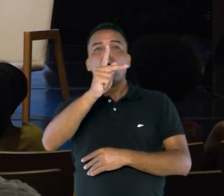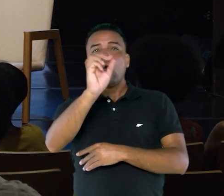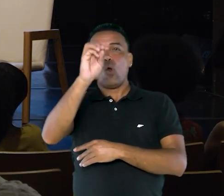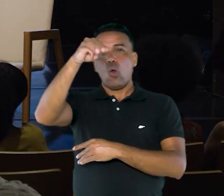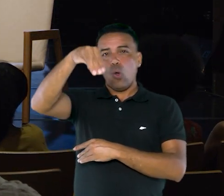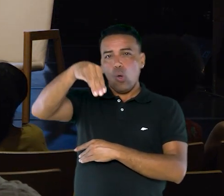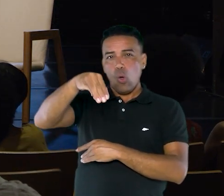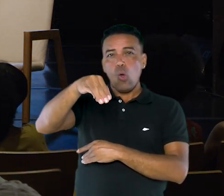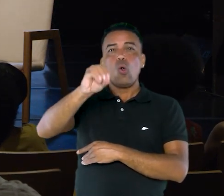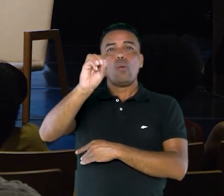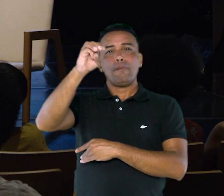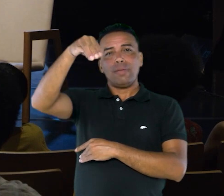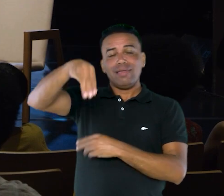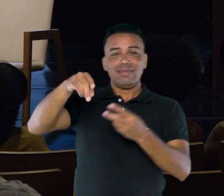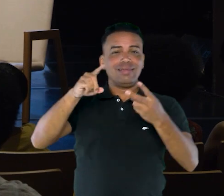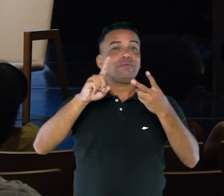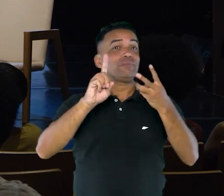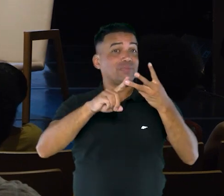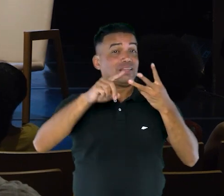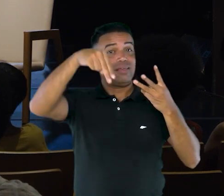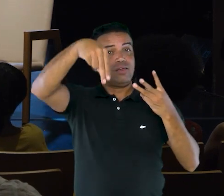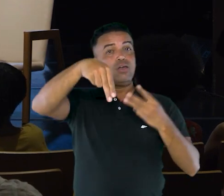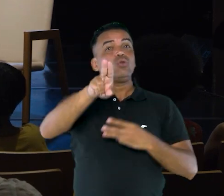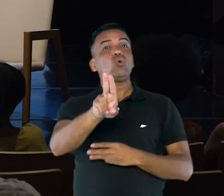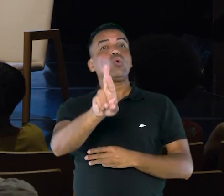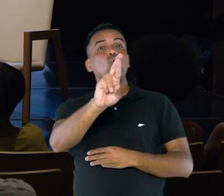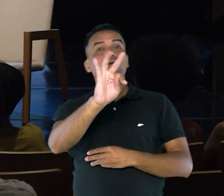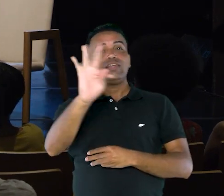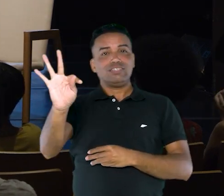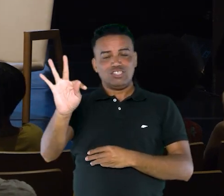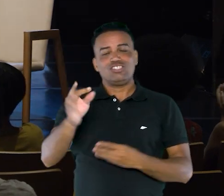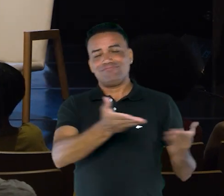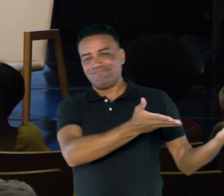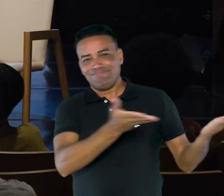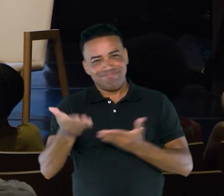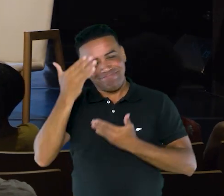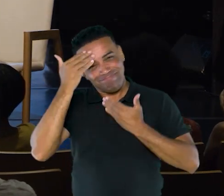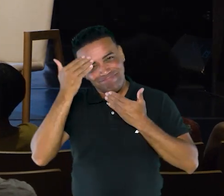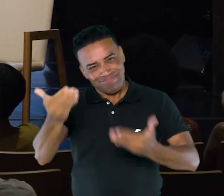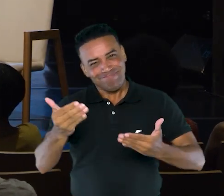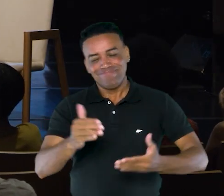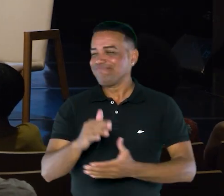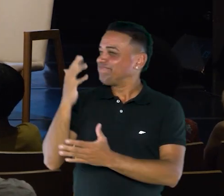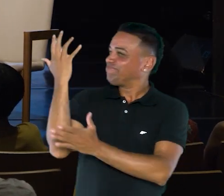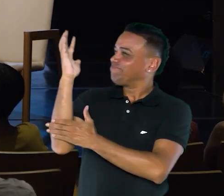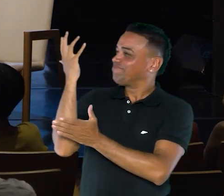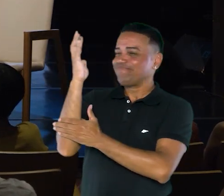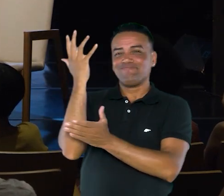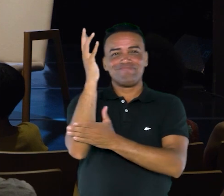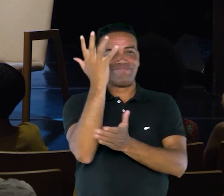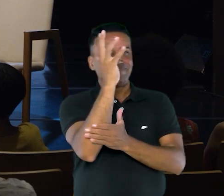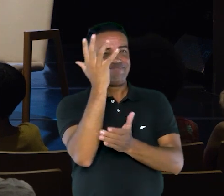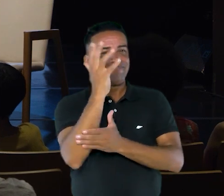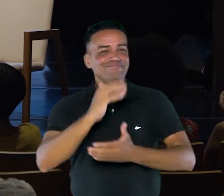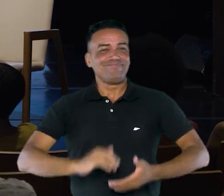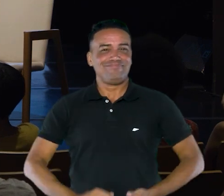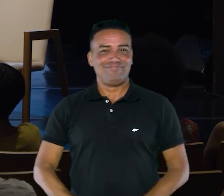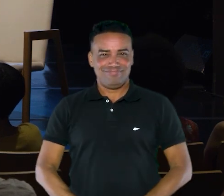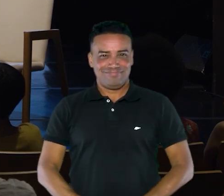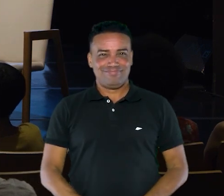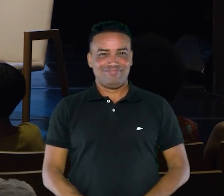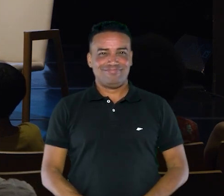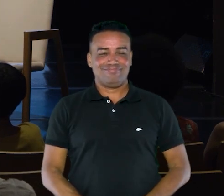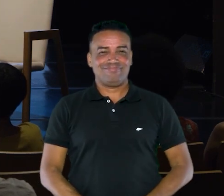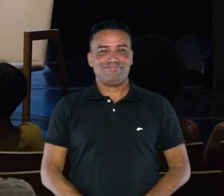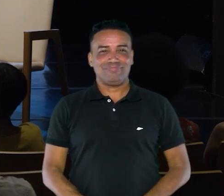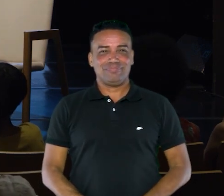Maria Homem e Nurit Ben-Suzan. Obrigada. Semaia entra no palco pela esquerda, cumprimenta Silvana e é seguida por Maria Homem